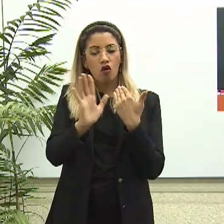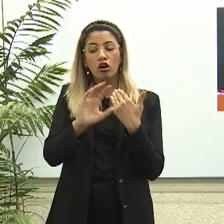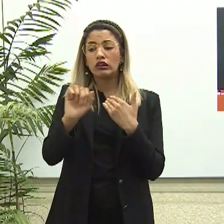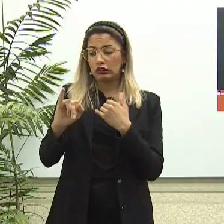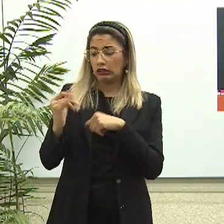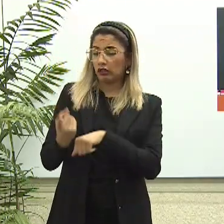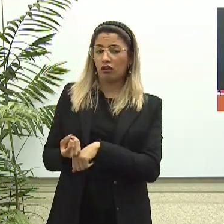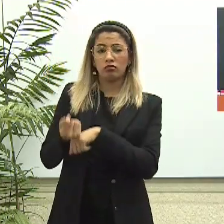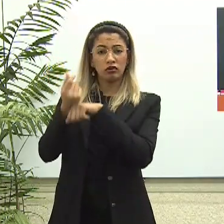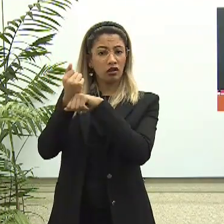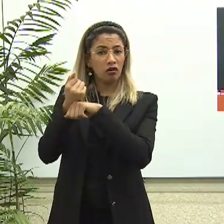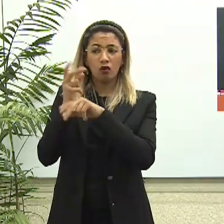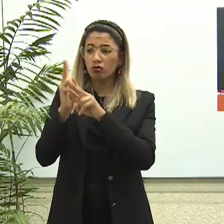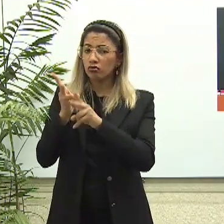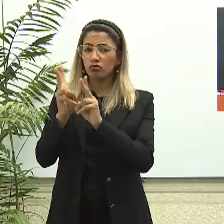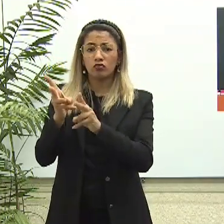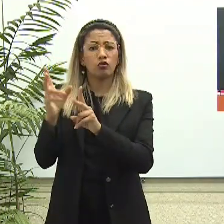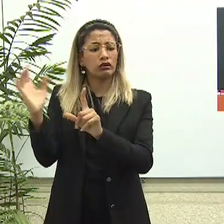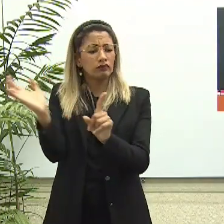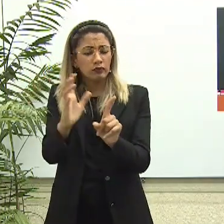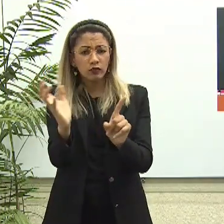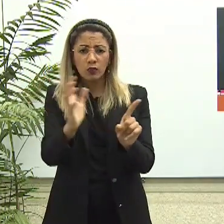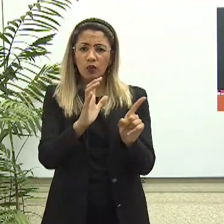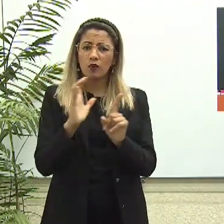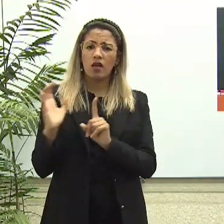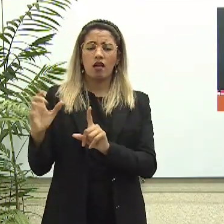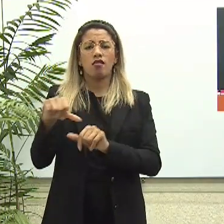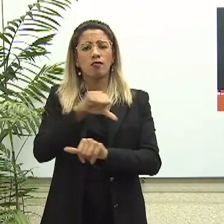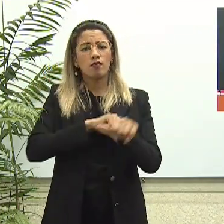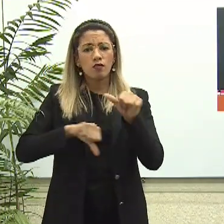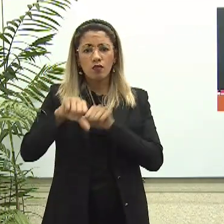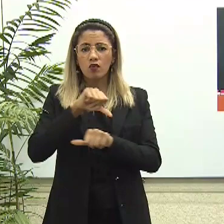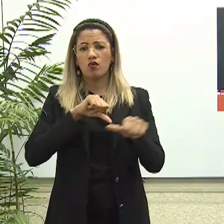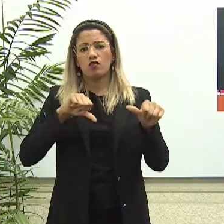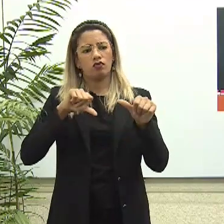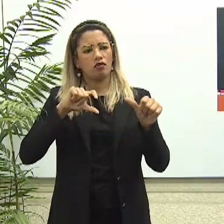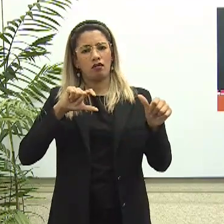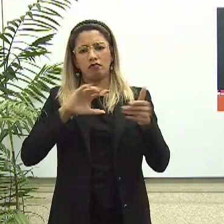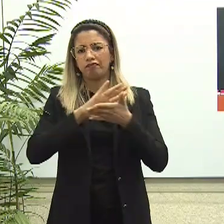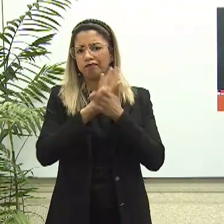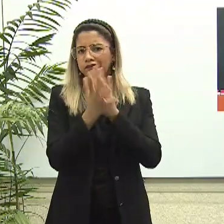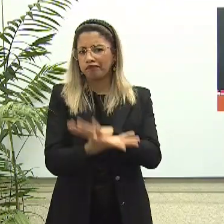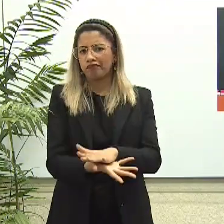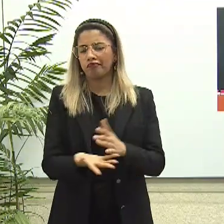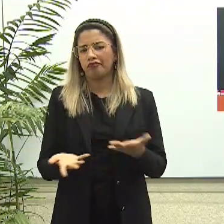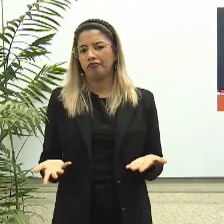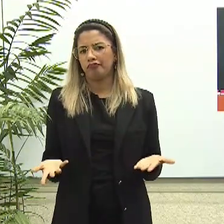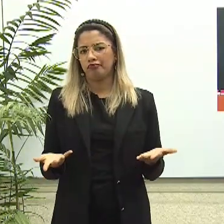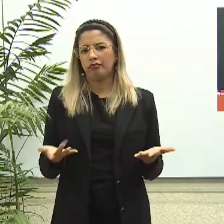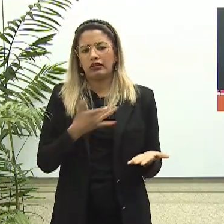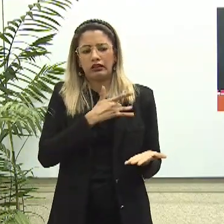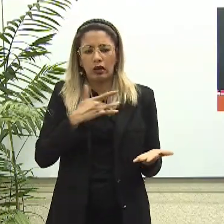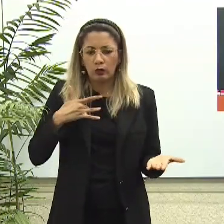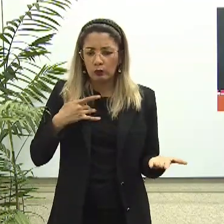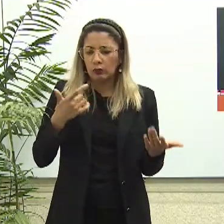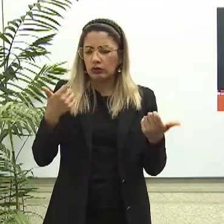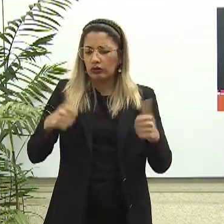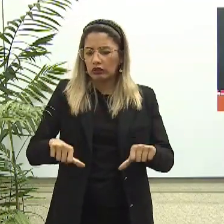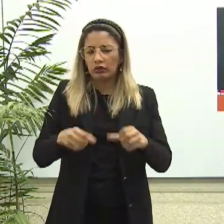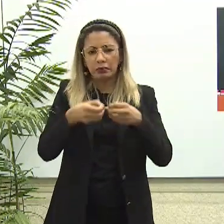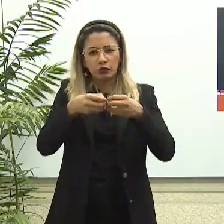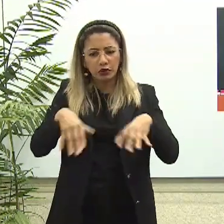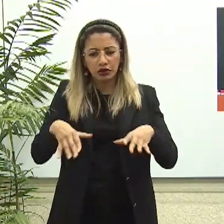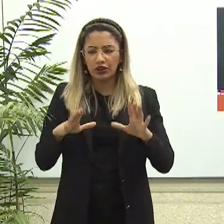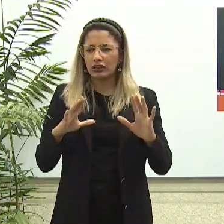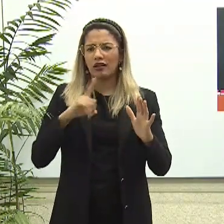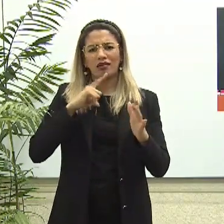eh transformando forças produtivas em forças destrutivas a despeito da nossa vida da saúde da eh